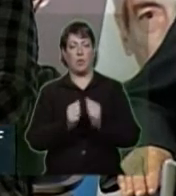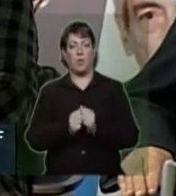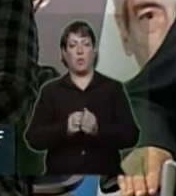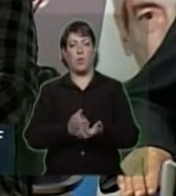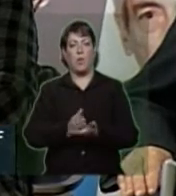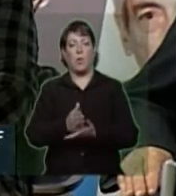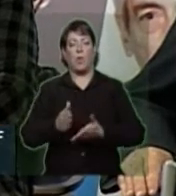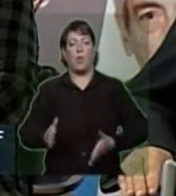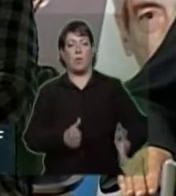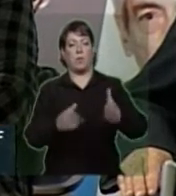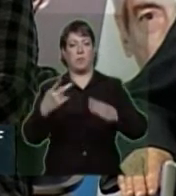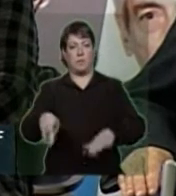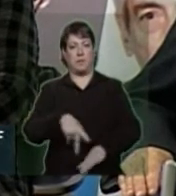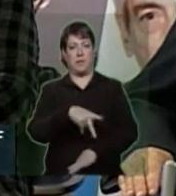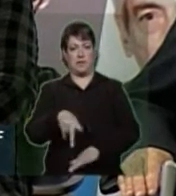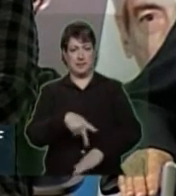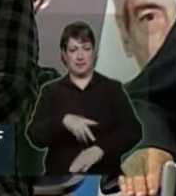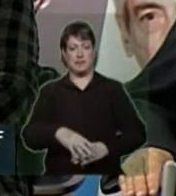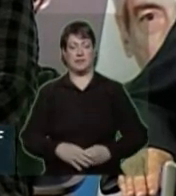os destinos do país.